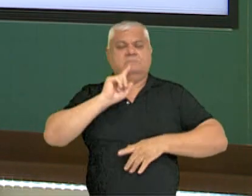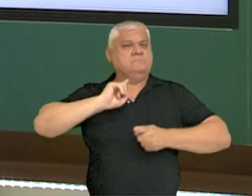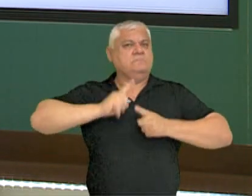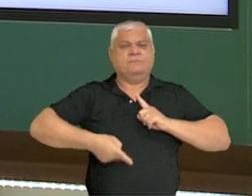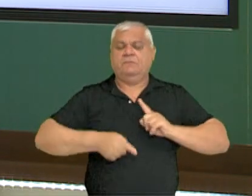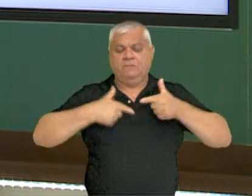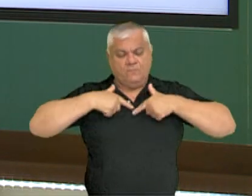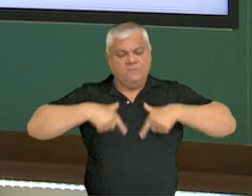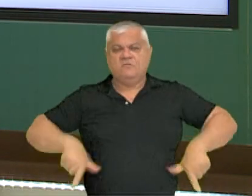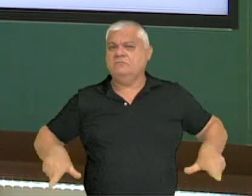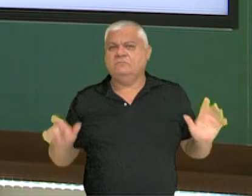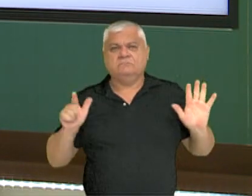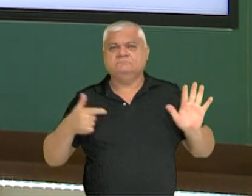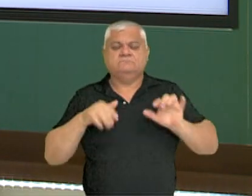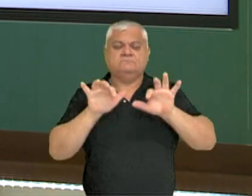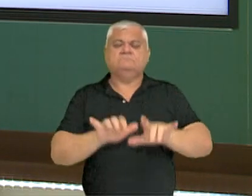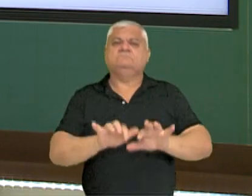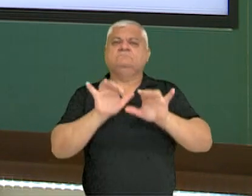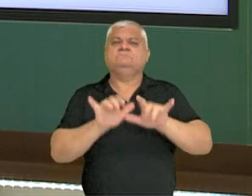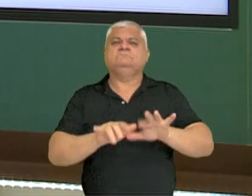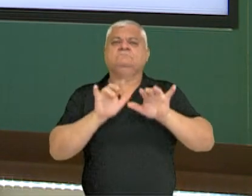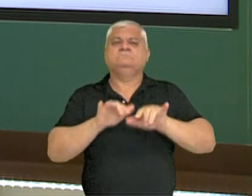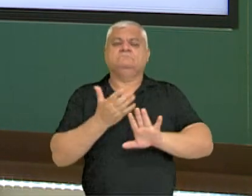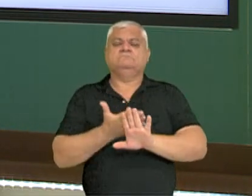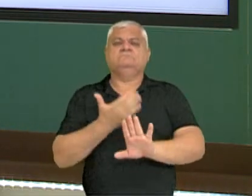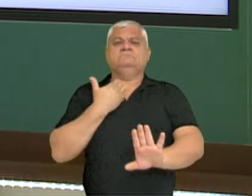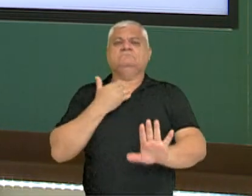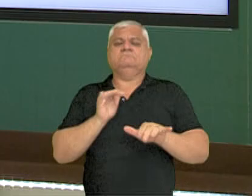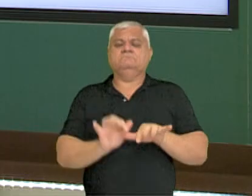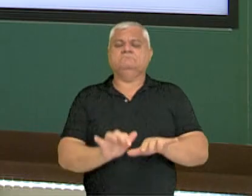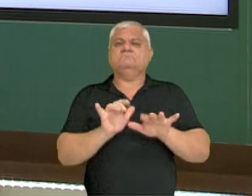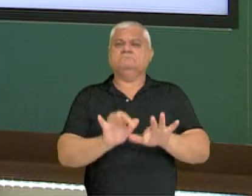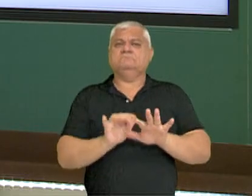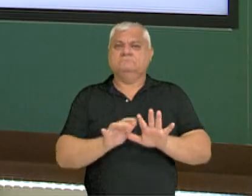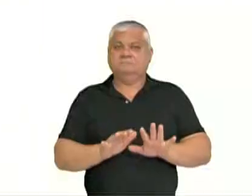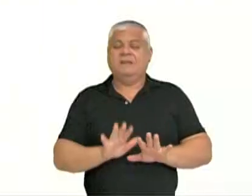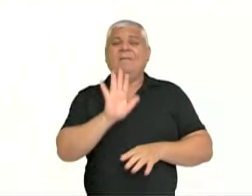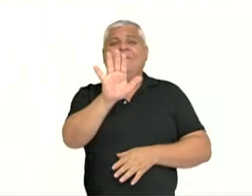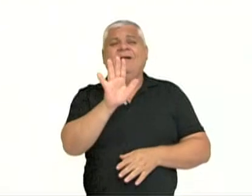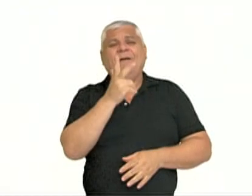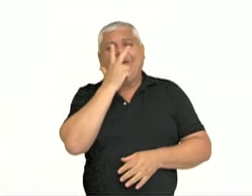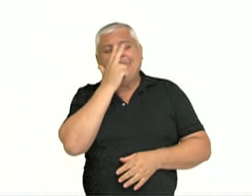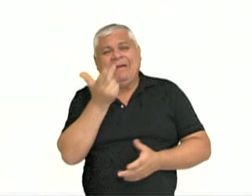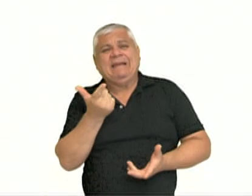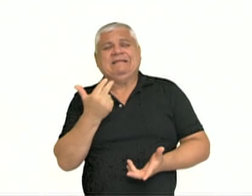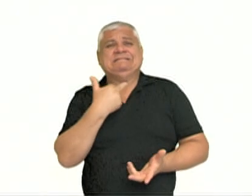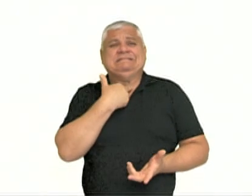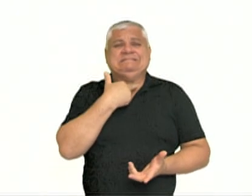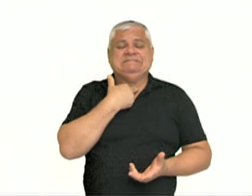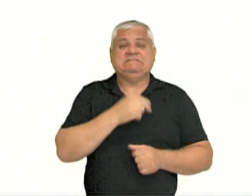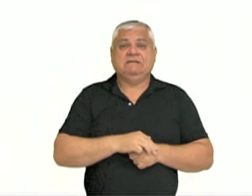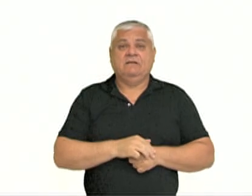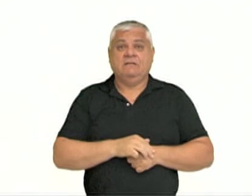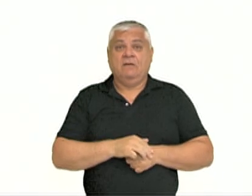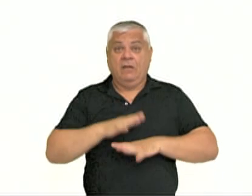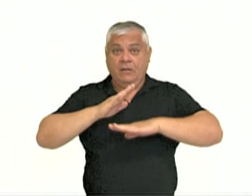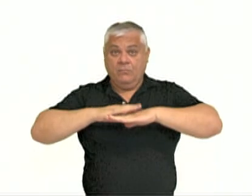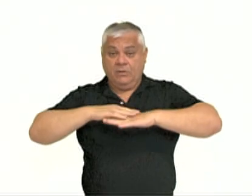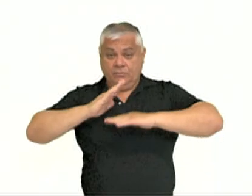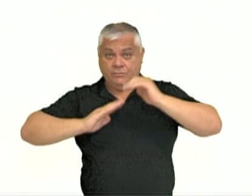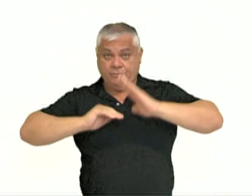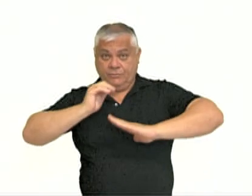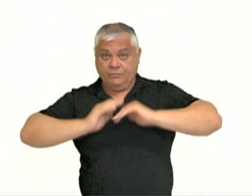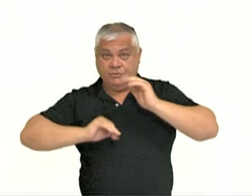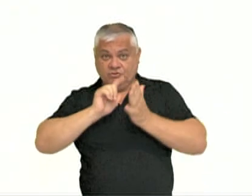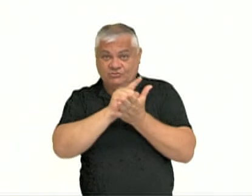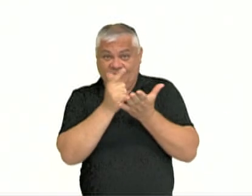eles pensam. Mas isso é praticamente impossível, né? Então, olha lá. O jornalista, ao escrever uma notícia, ele precisa